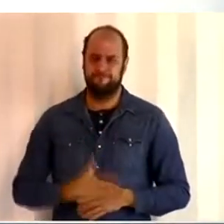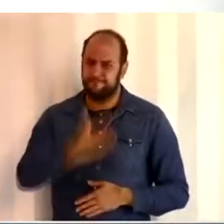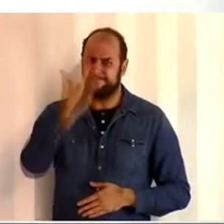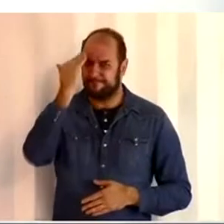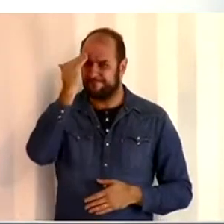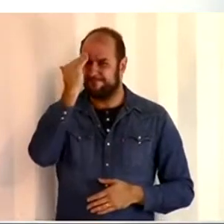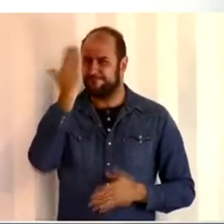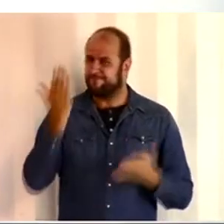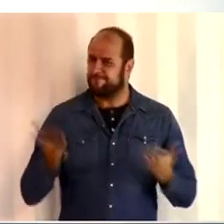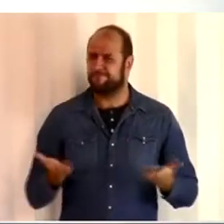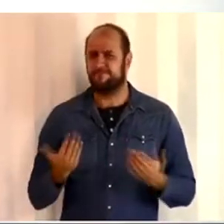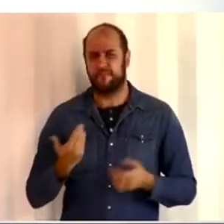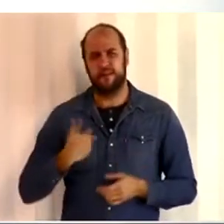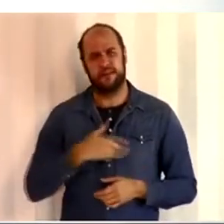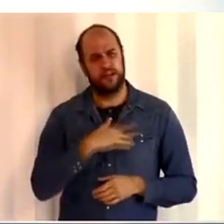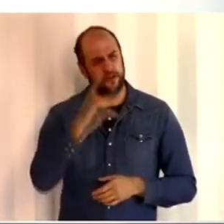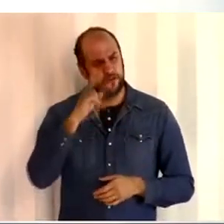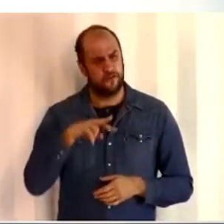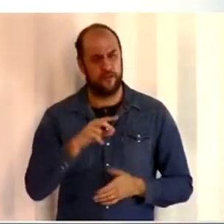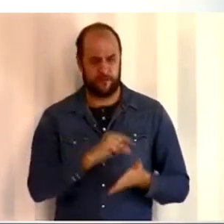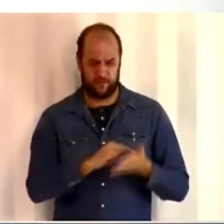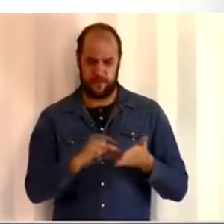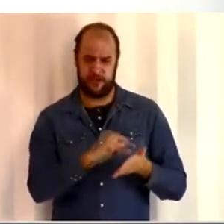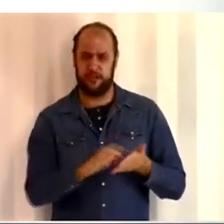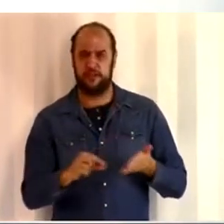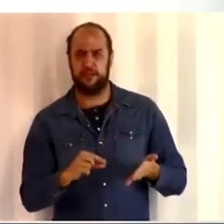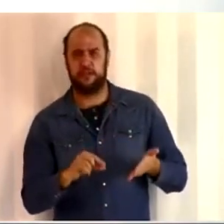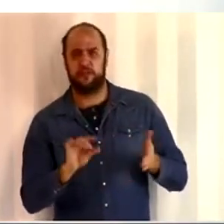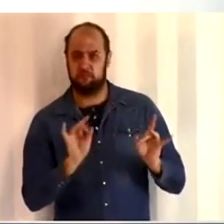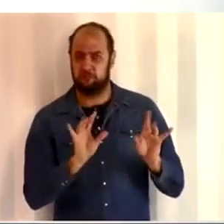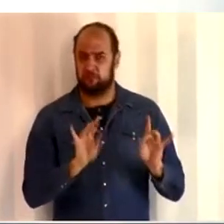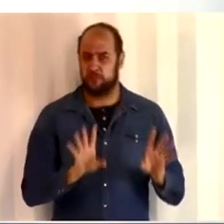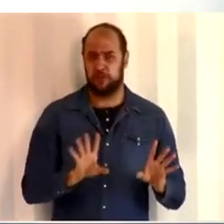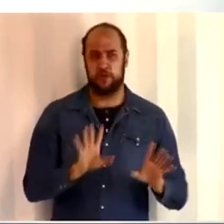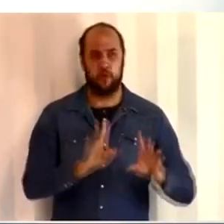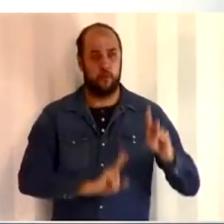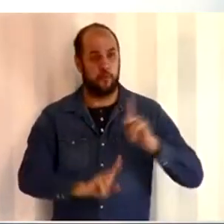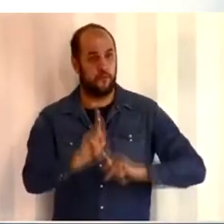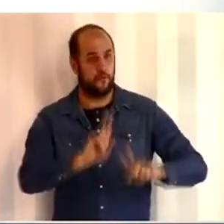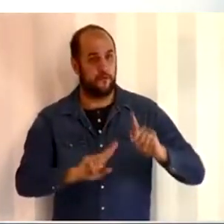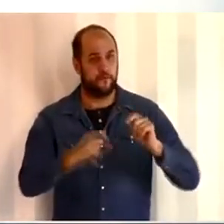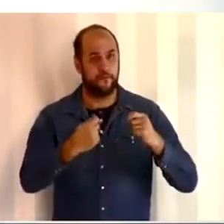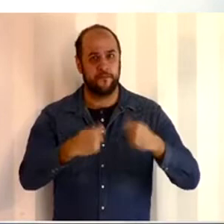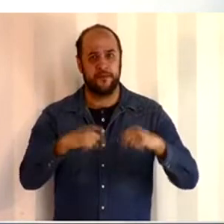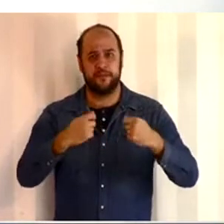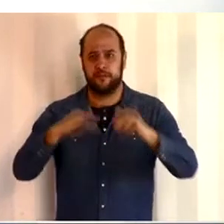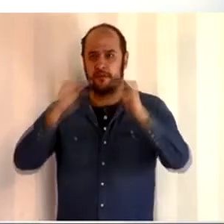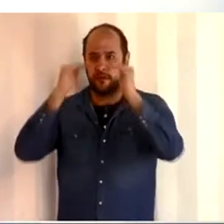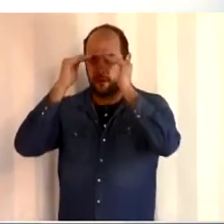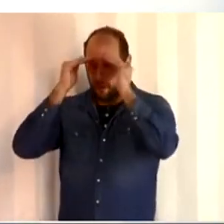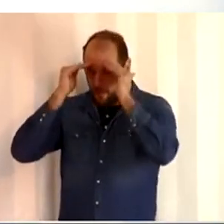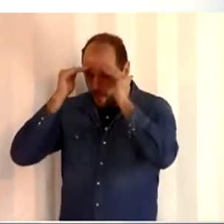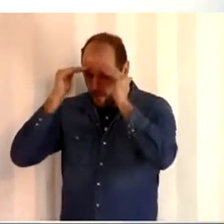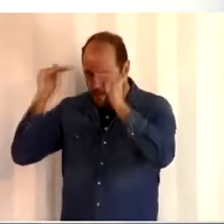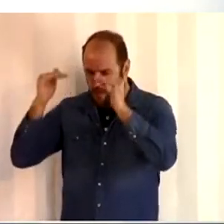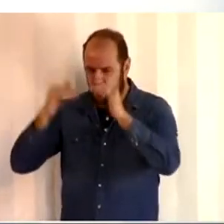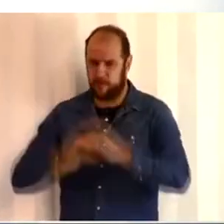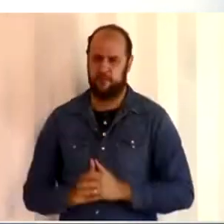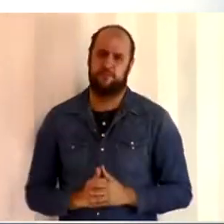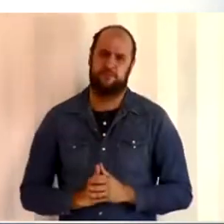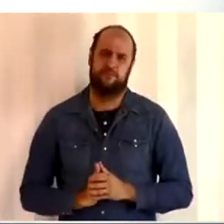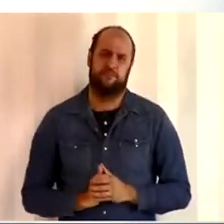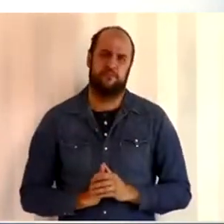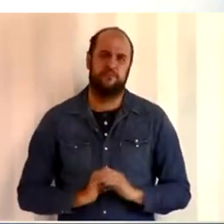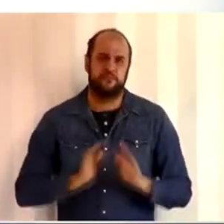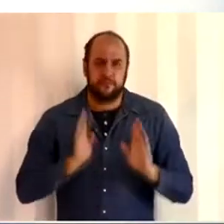Por isso, quando nós vemos aqui nesse verso particularmente falando que o povo tinha que ser obediente, nós já